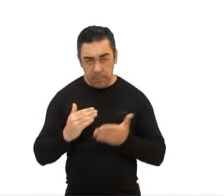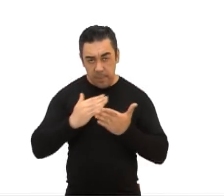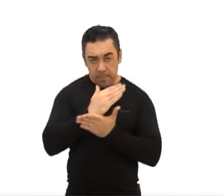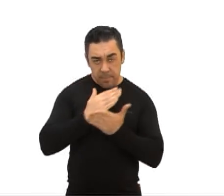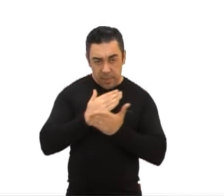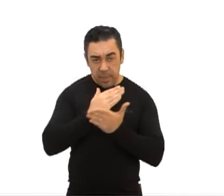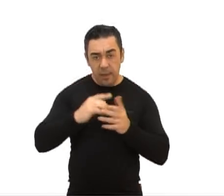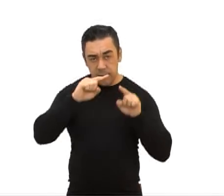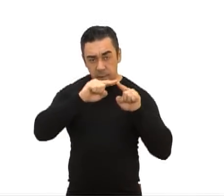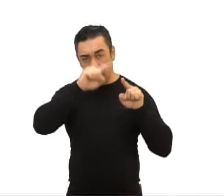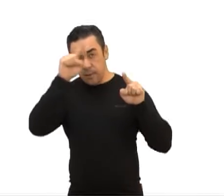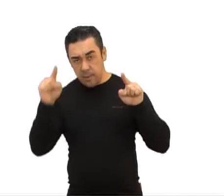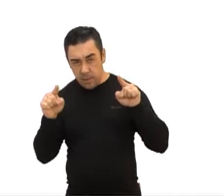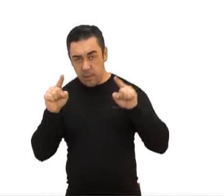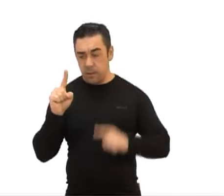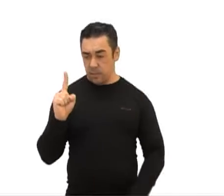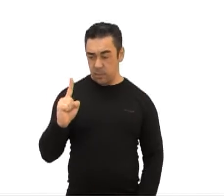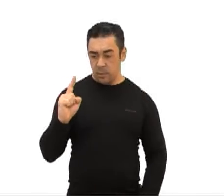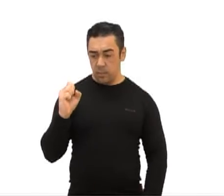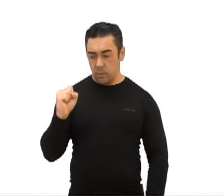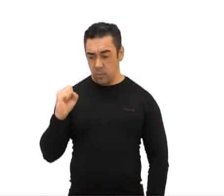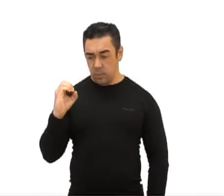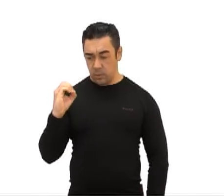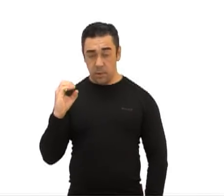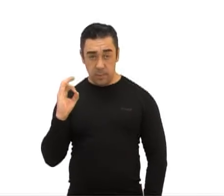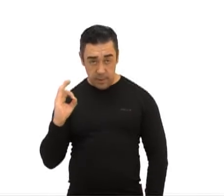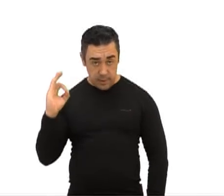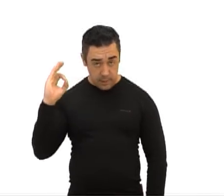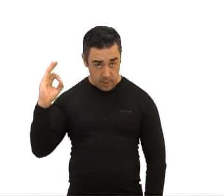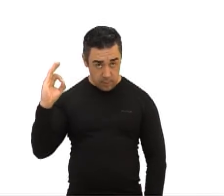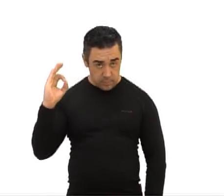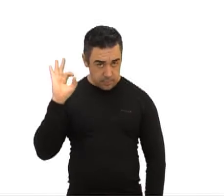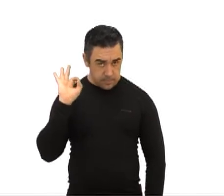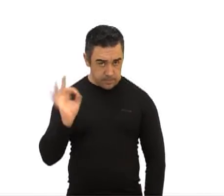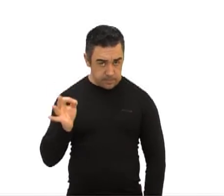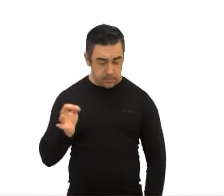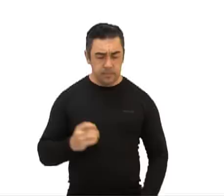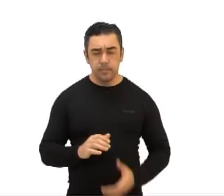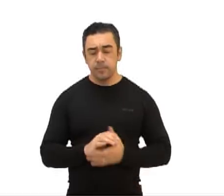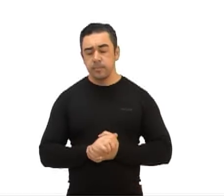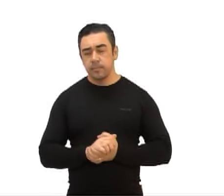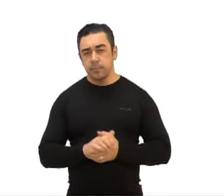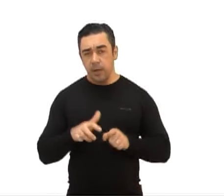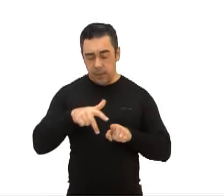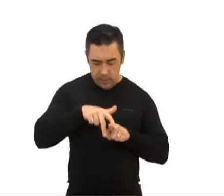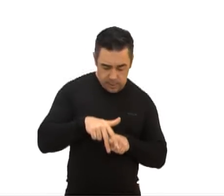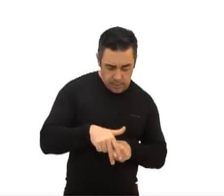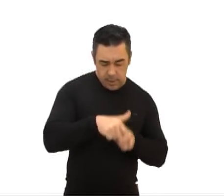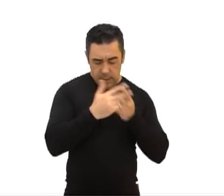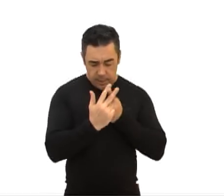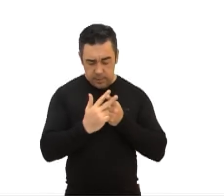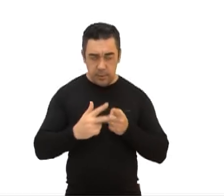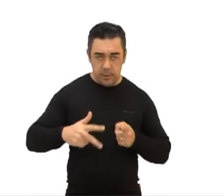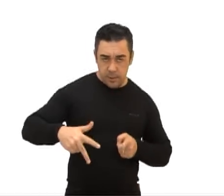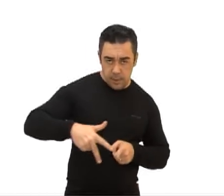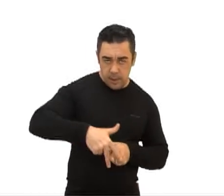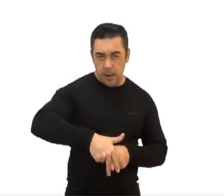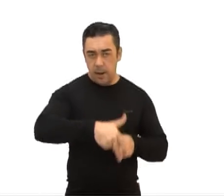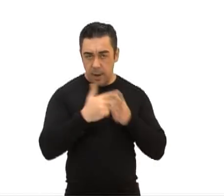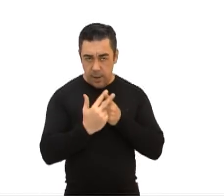volta equivale a 180 graus, não é mesmo? E cada movimento desse parafuso, ele